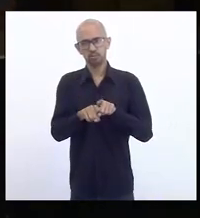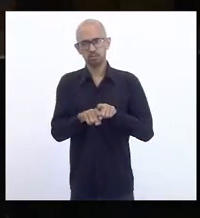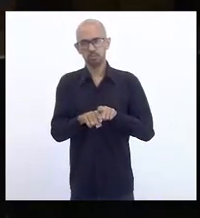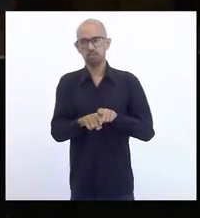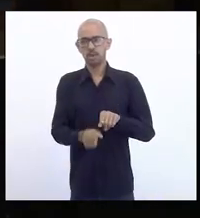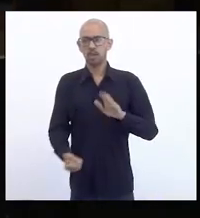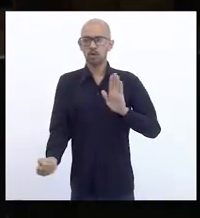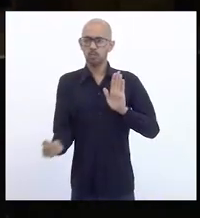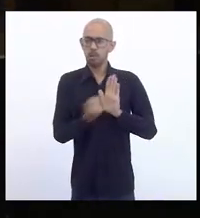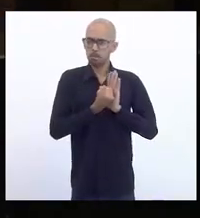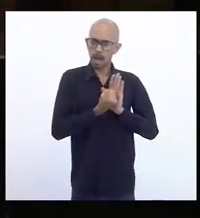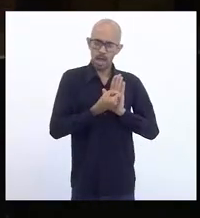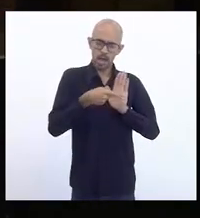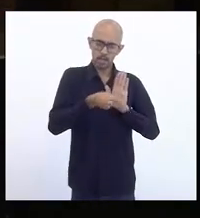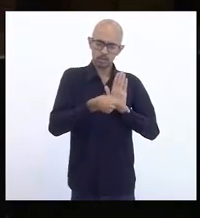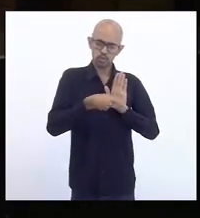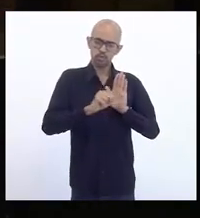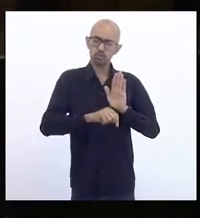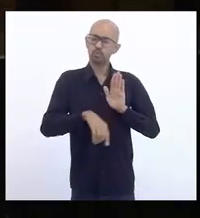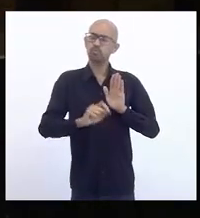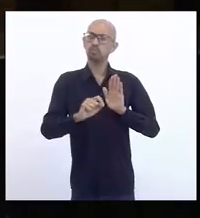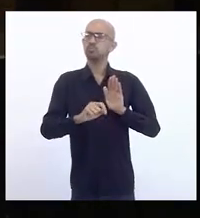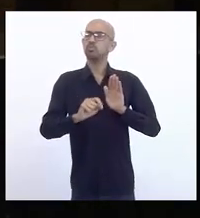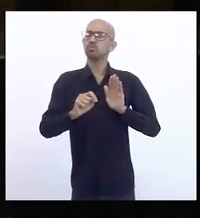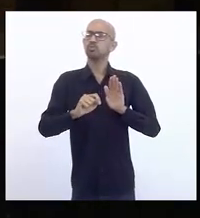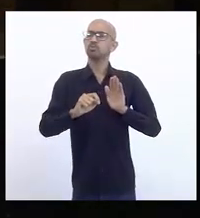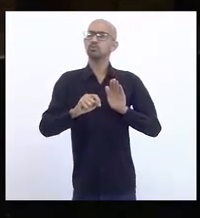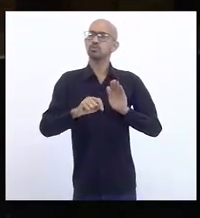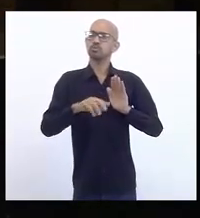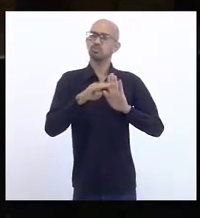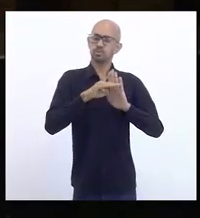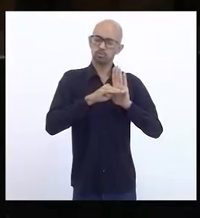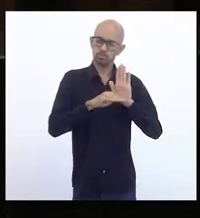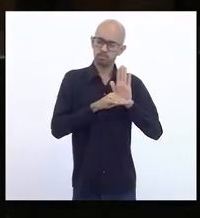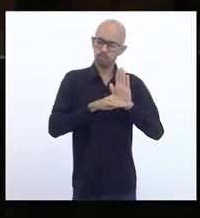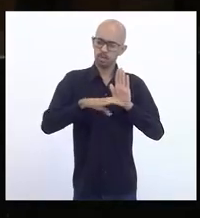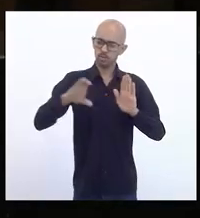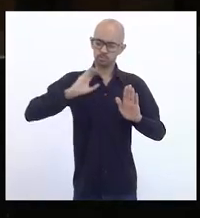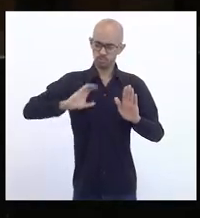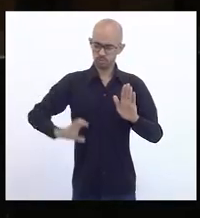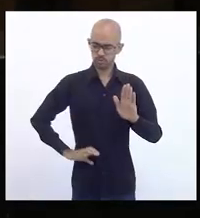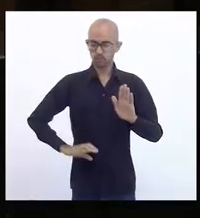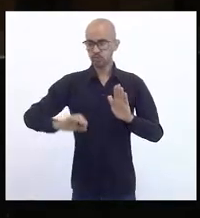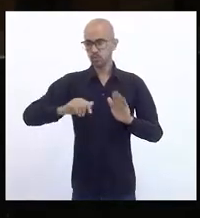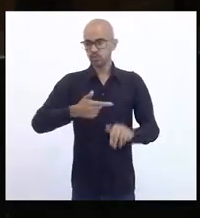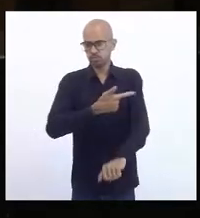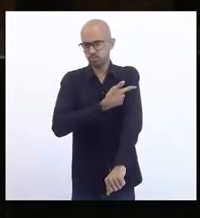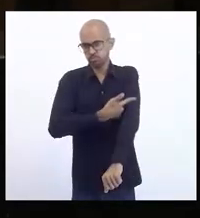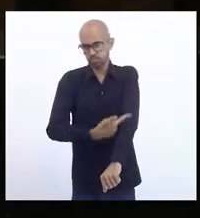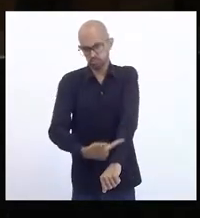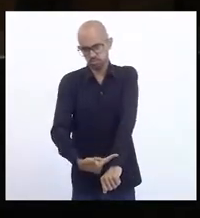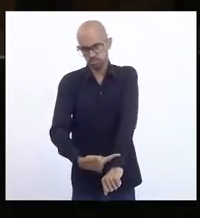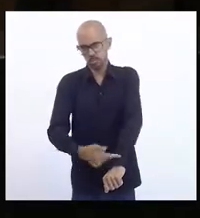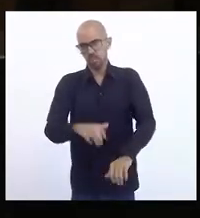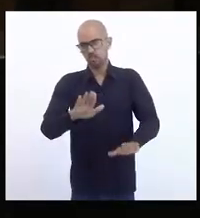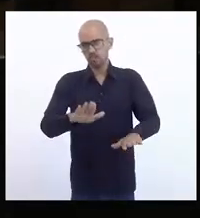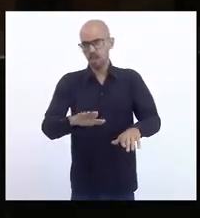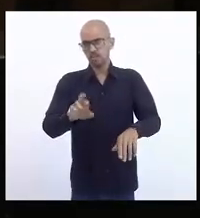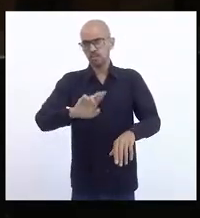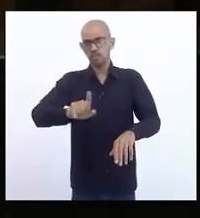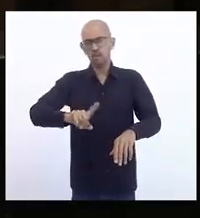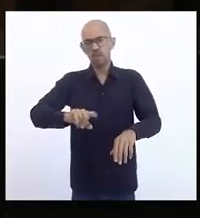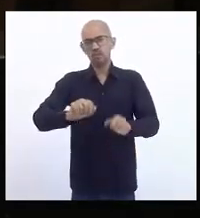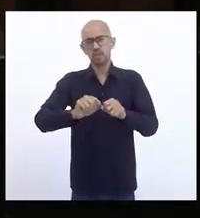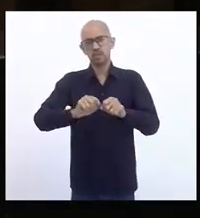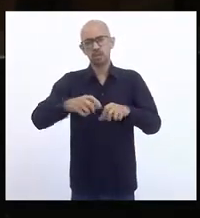processo civilizatório, mas não devemos, de forma alguma, descambar para a